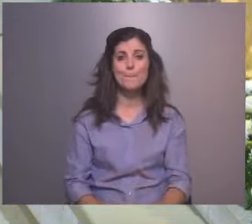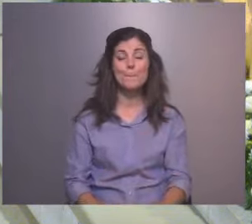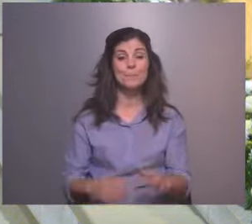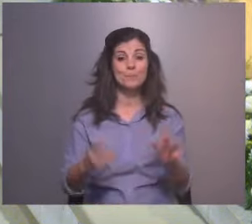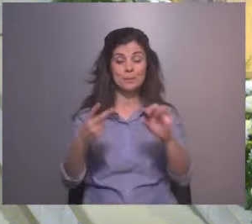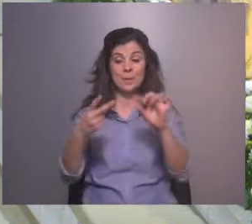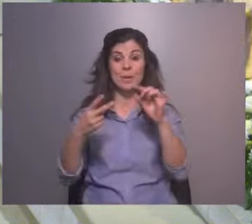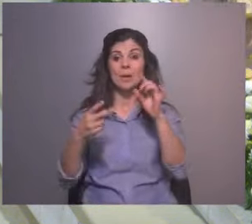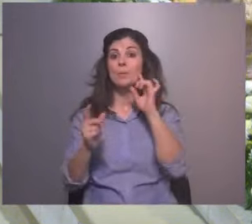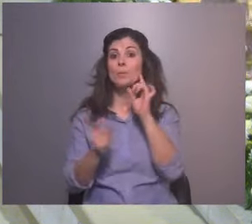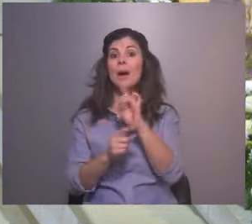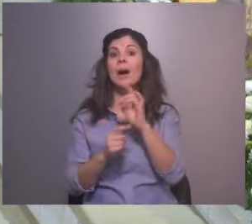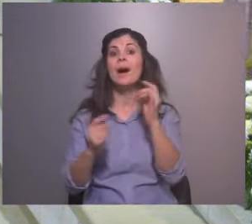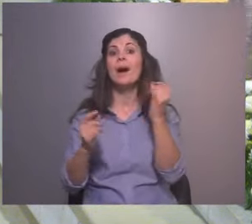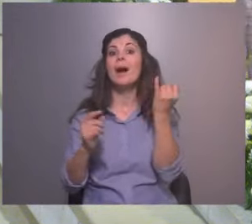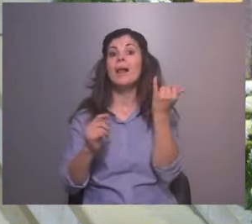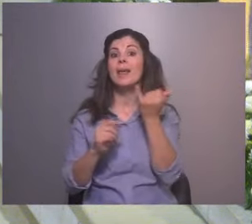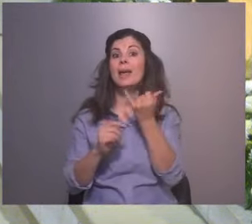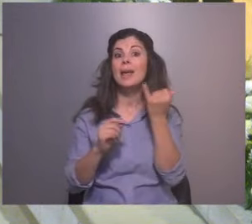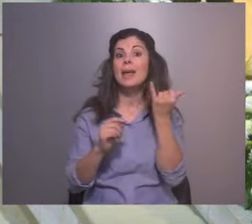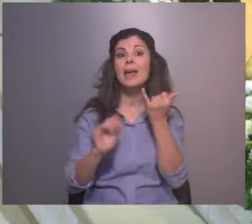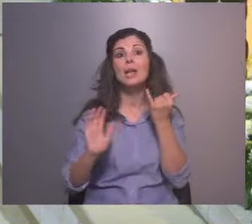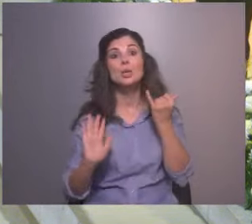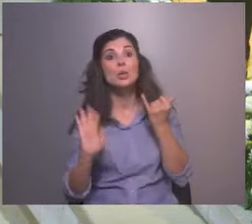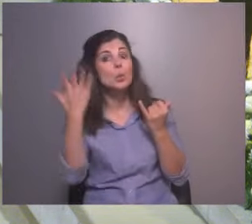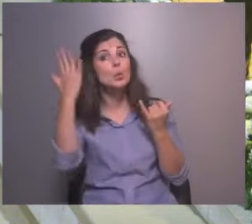vai,